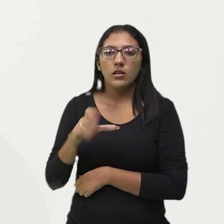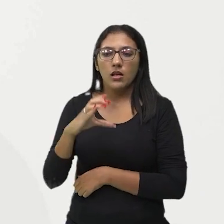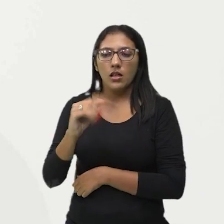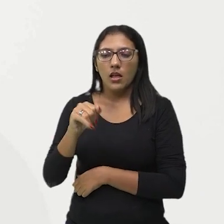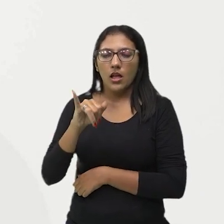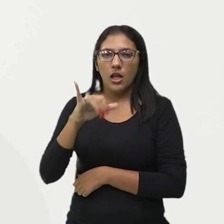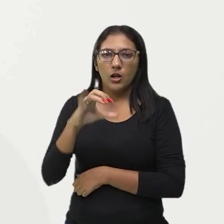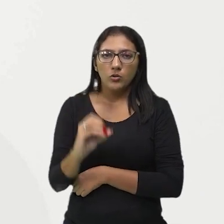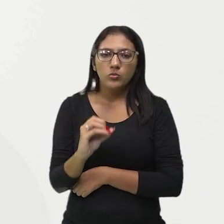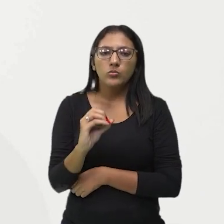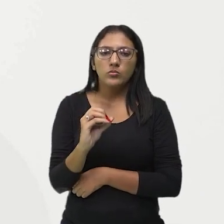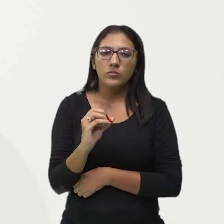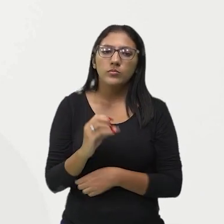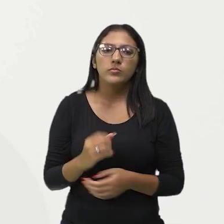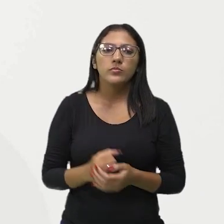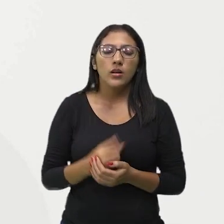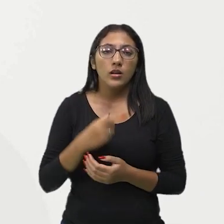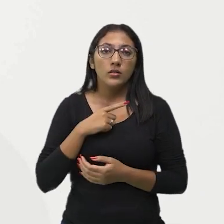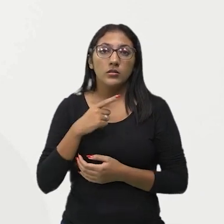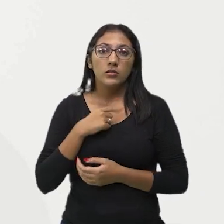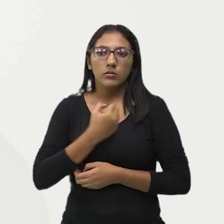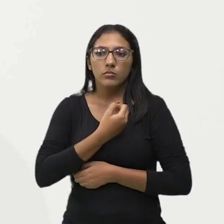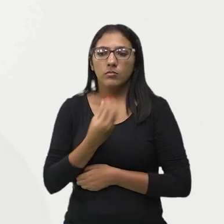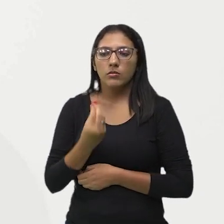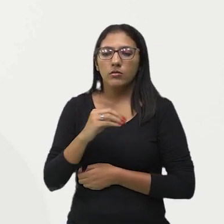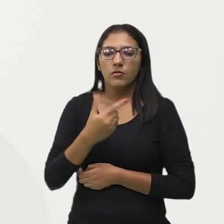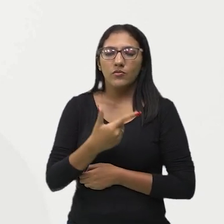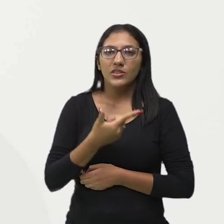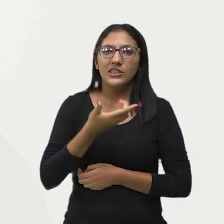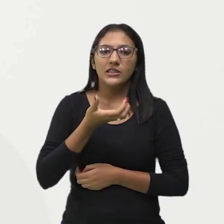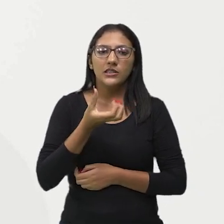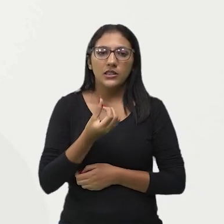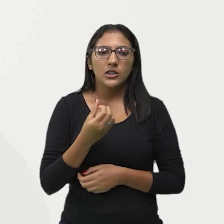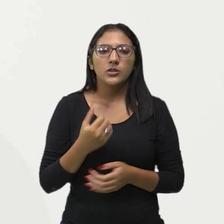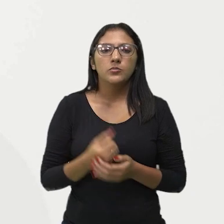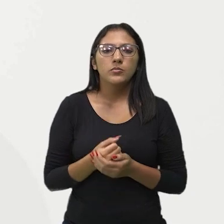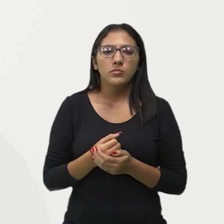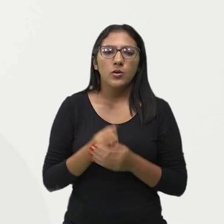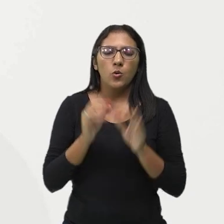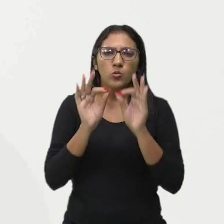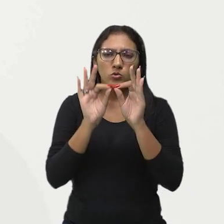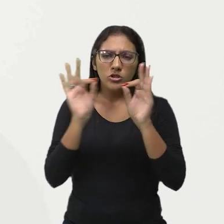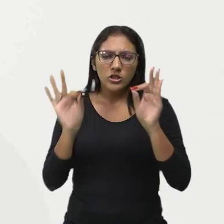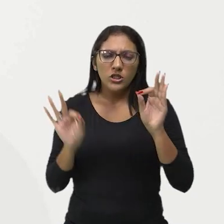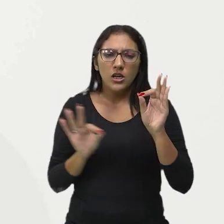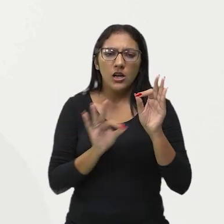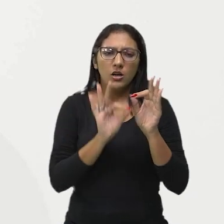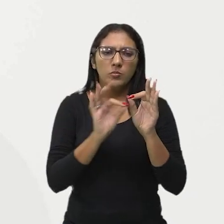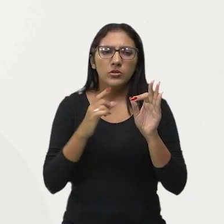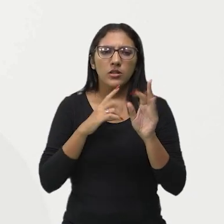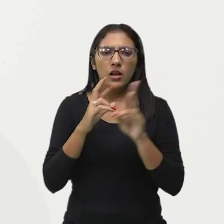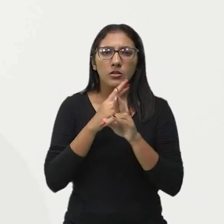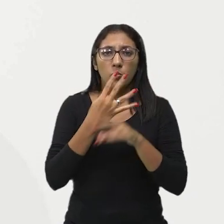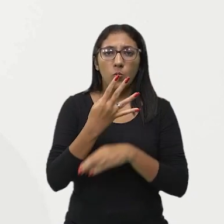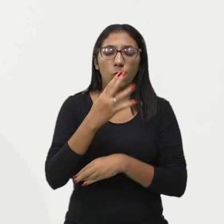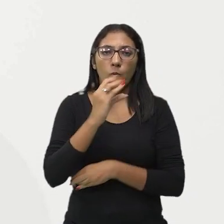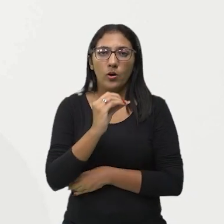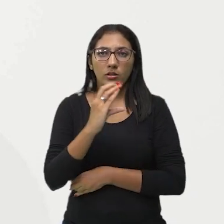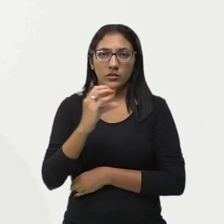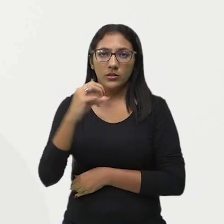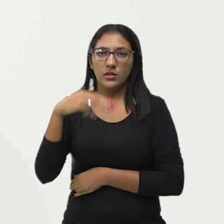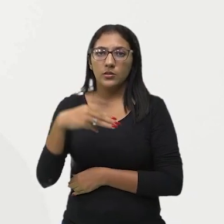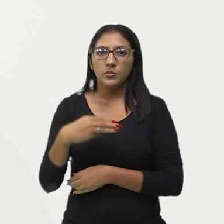o pneu de 40 centímetros. Caio percorreu com sua bicicleta uma distância de